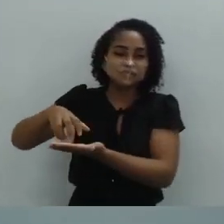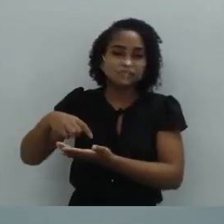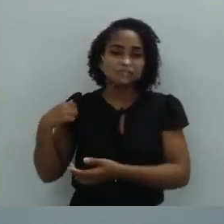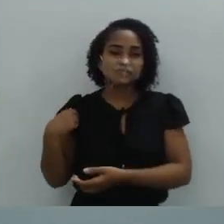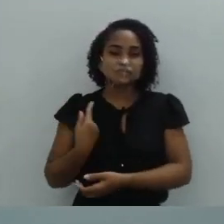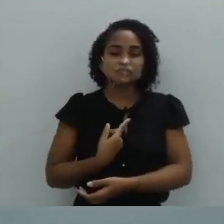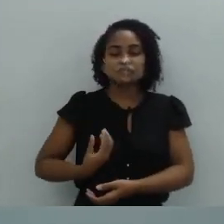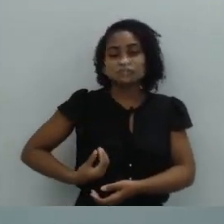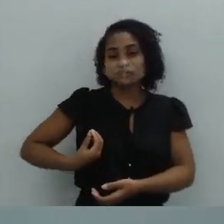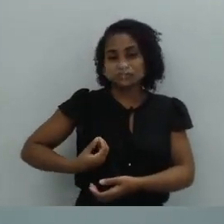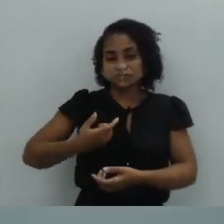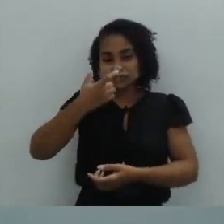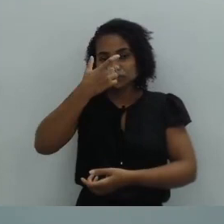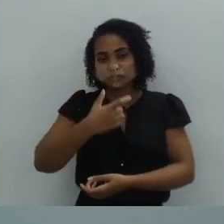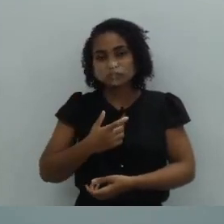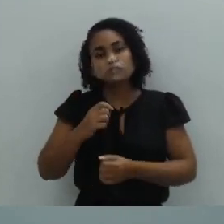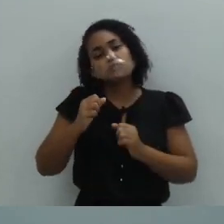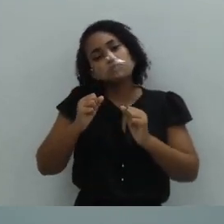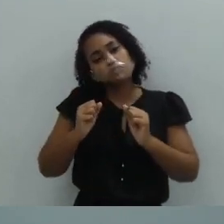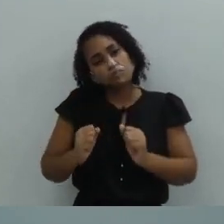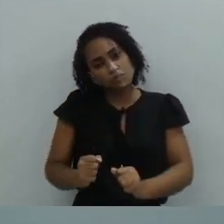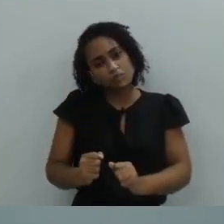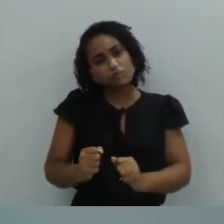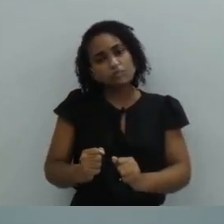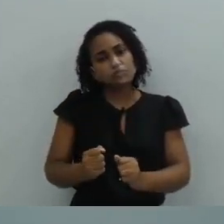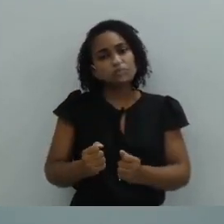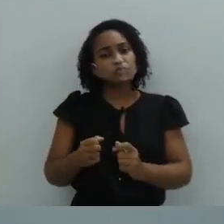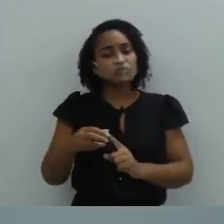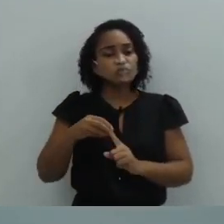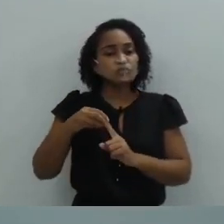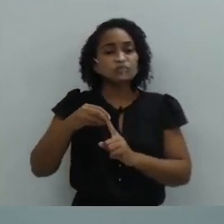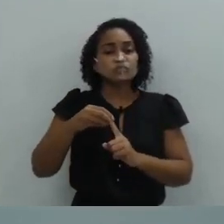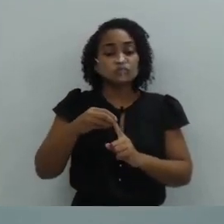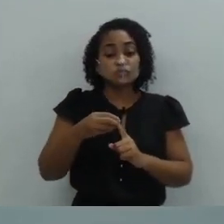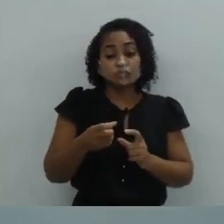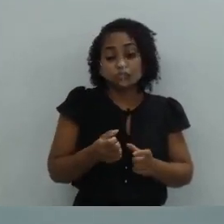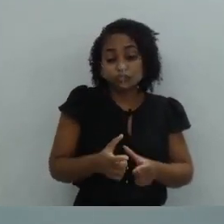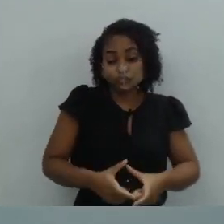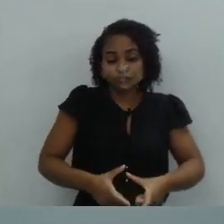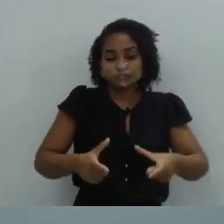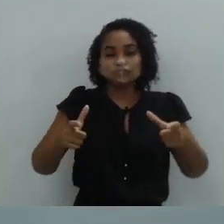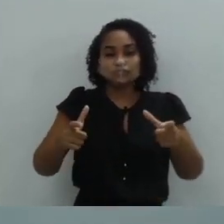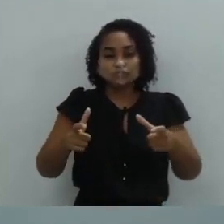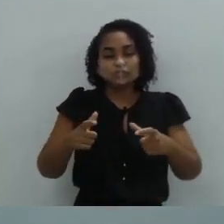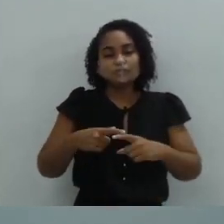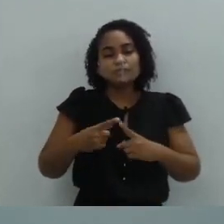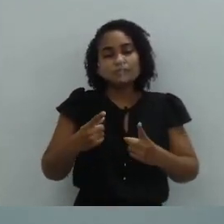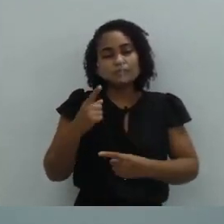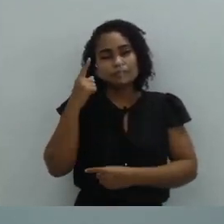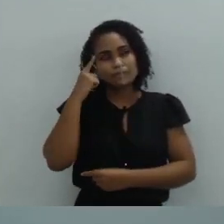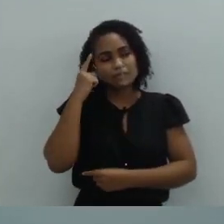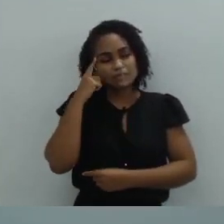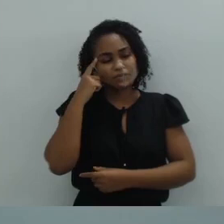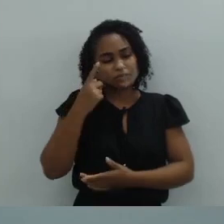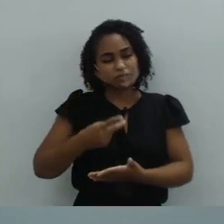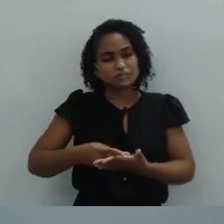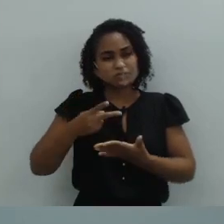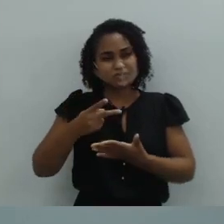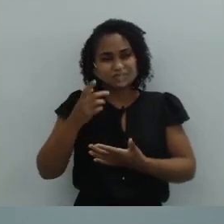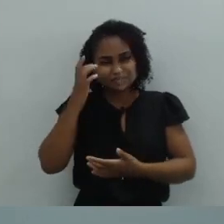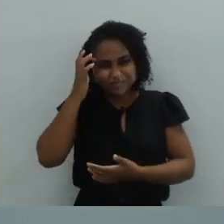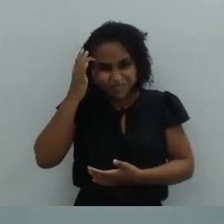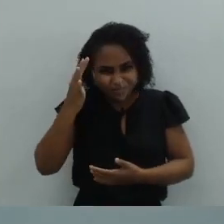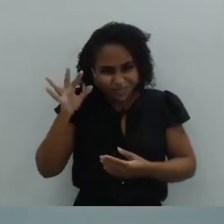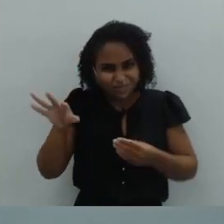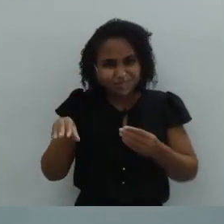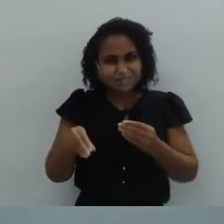nossa vida pessoal. Pode ser tanto no individual quanto no coletivo. Mas vamos imaginar uma situação para que fique